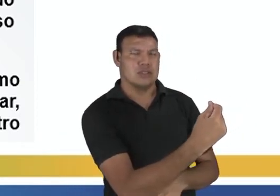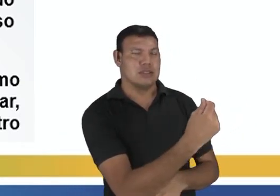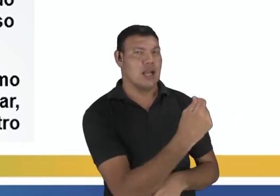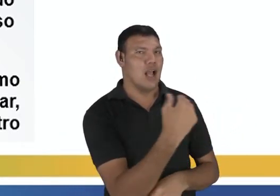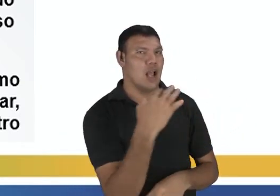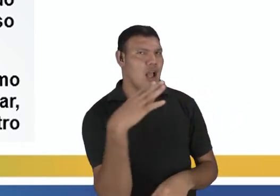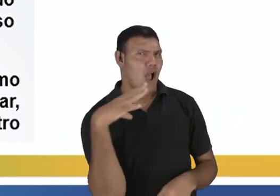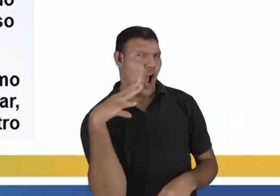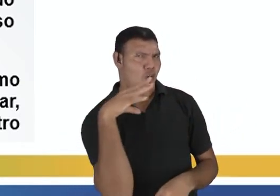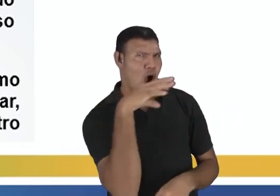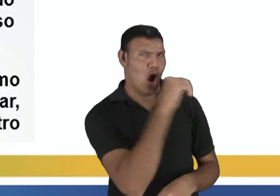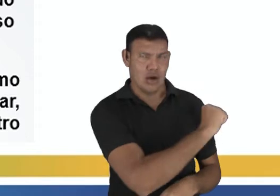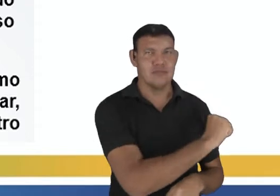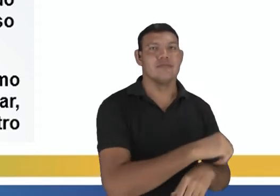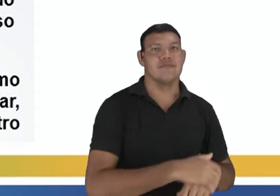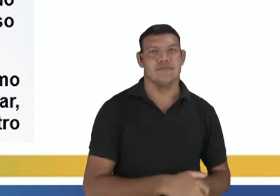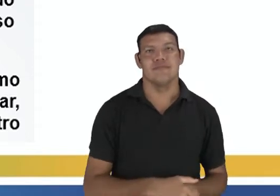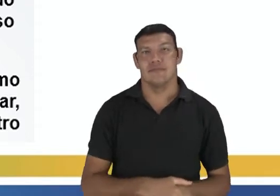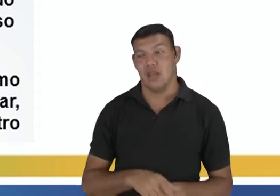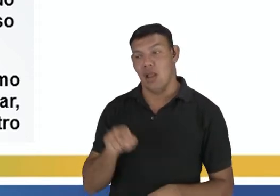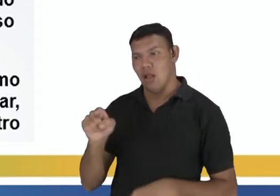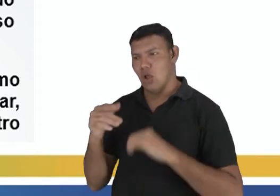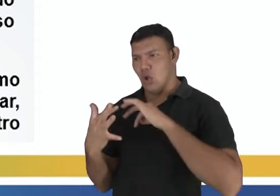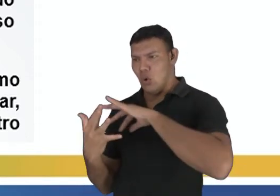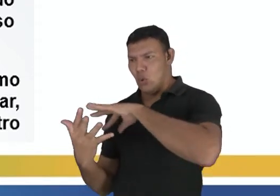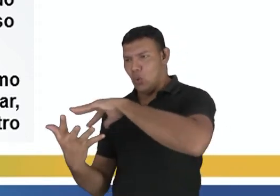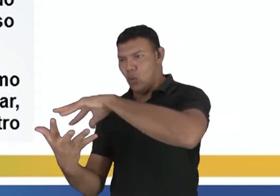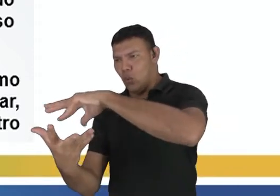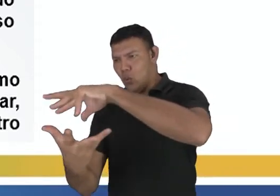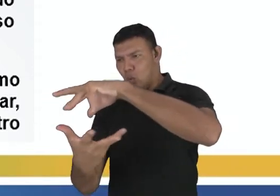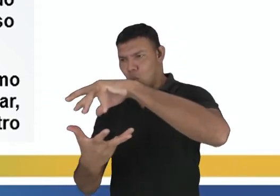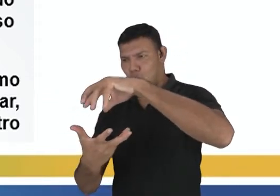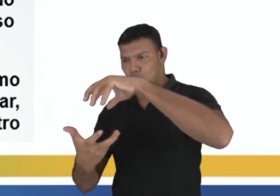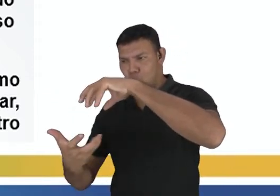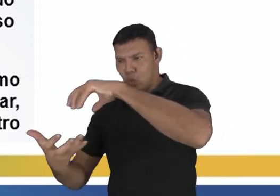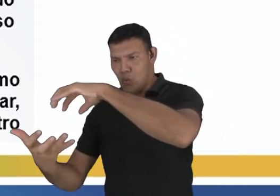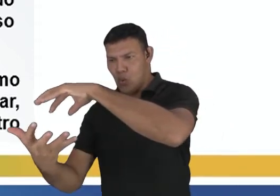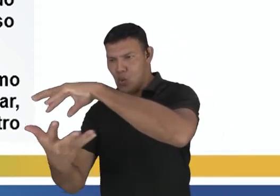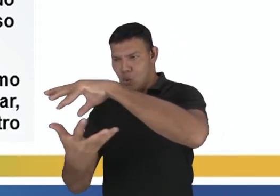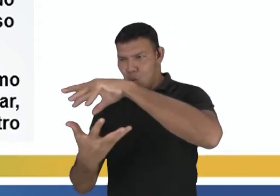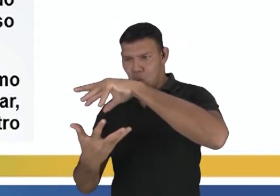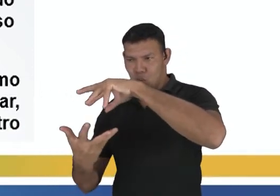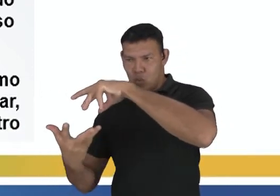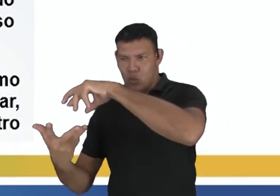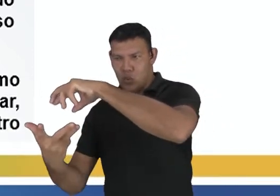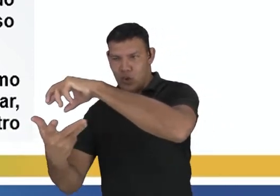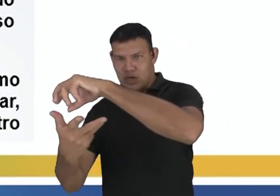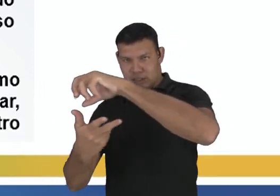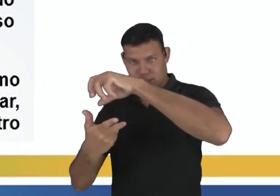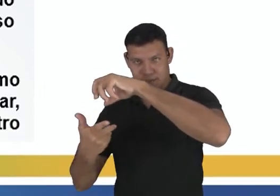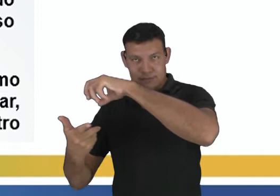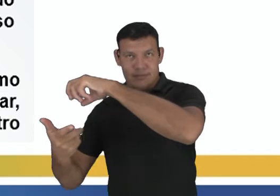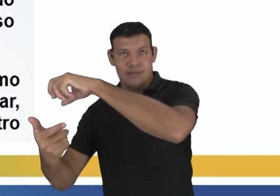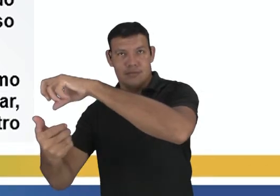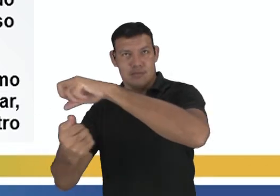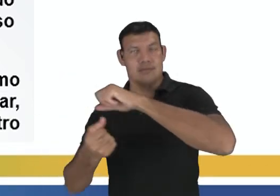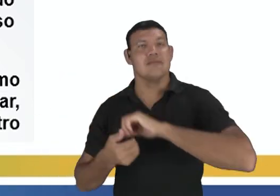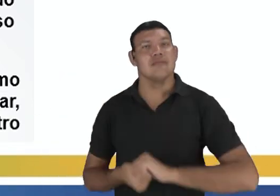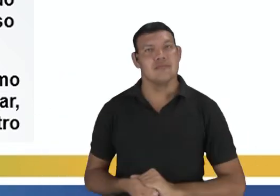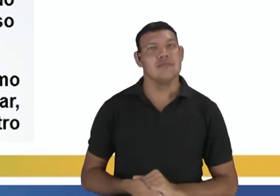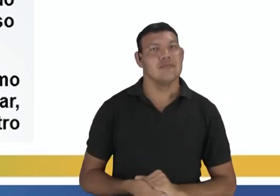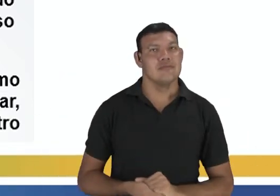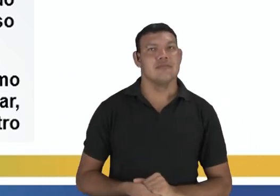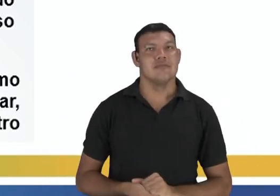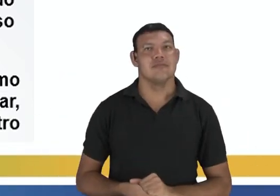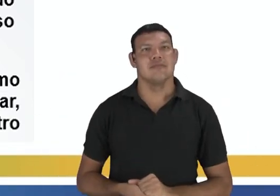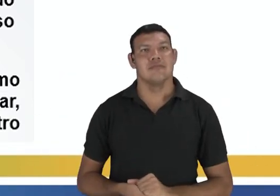que a esfera celeste também estava girando, ou seja, havia um movimento em velocidade maior ali, não só do planeta, mas